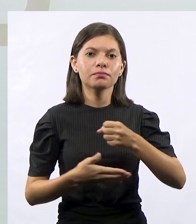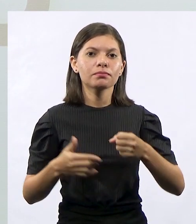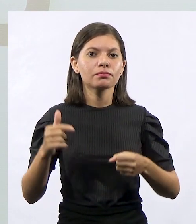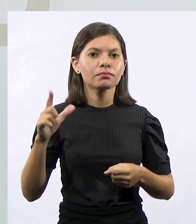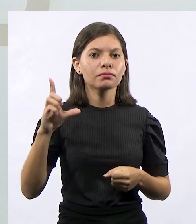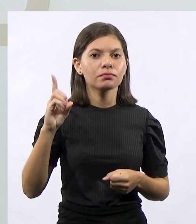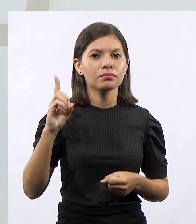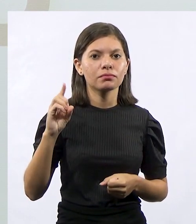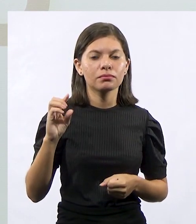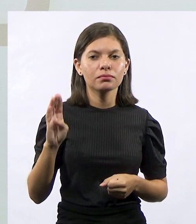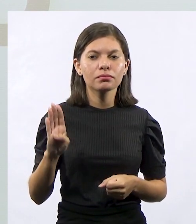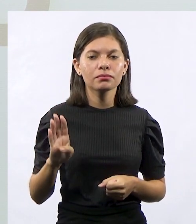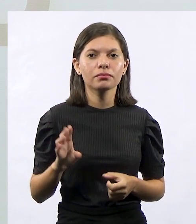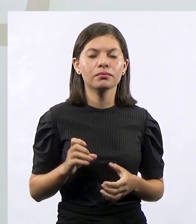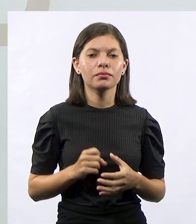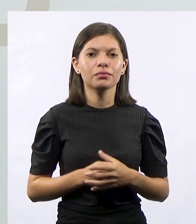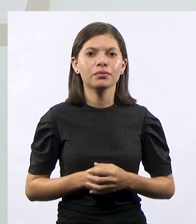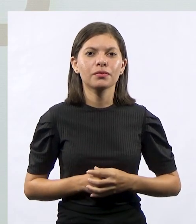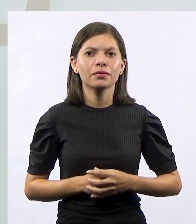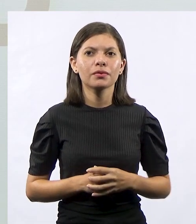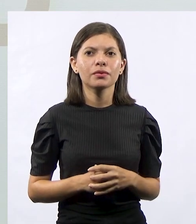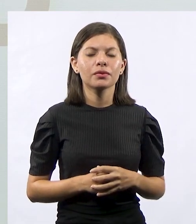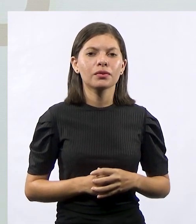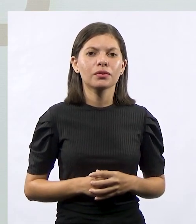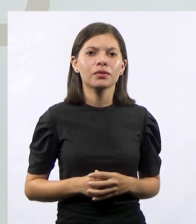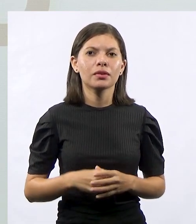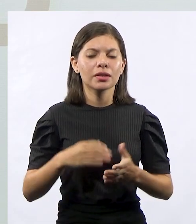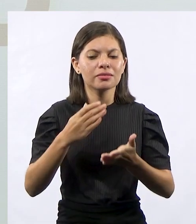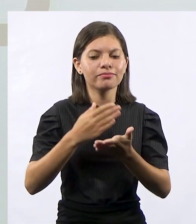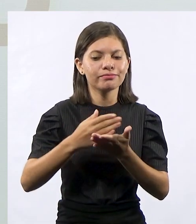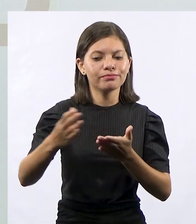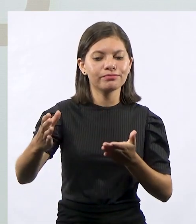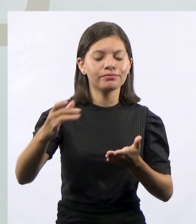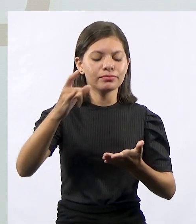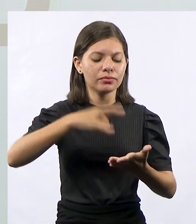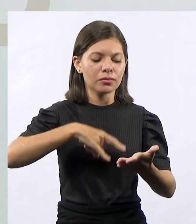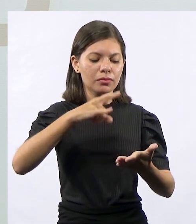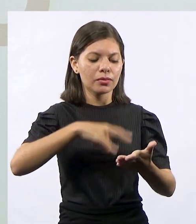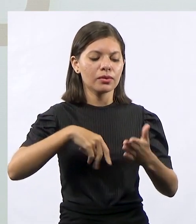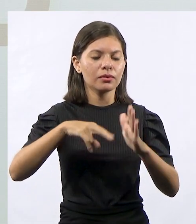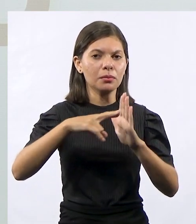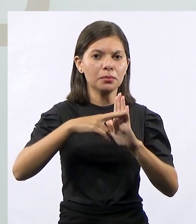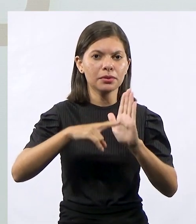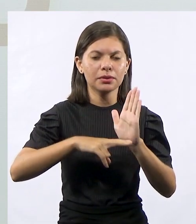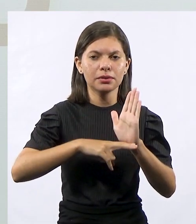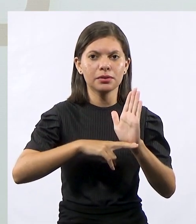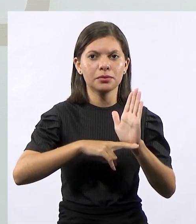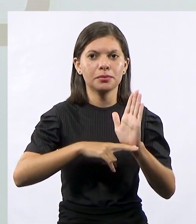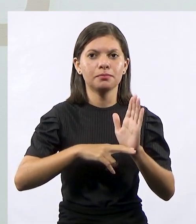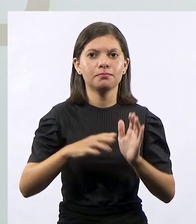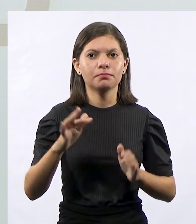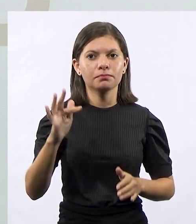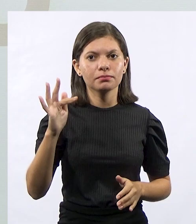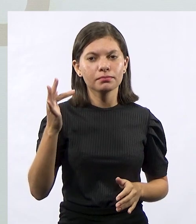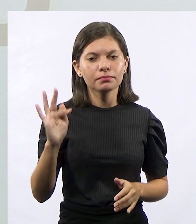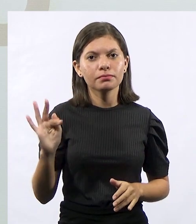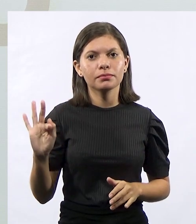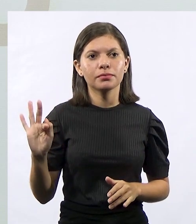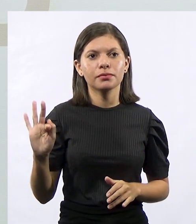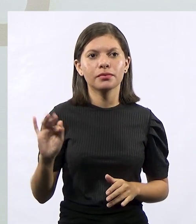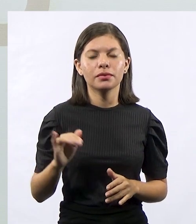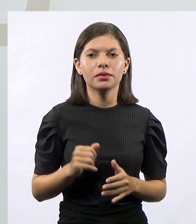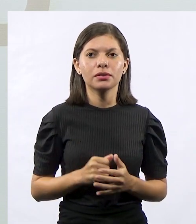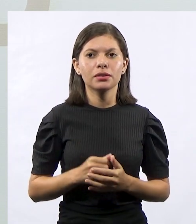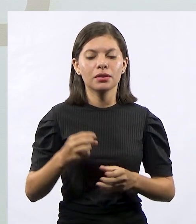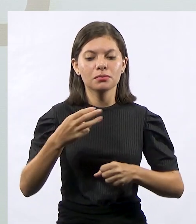princípios da LDB e devem enraizar todos os demais documentos e normativas, tanto na rede